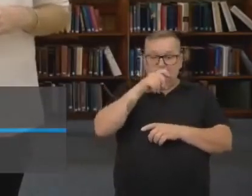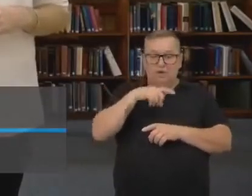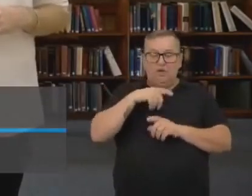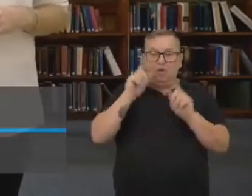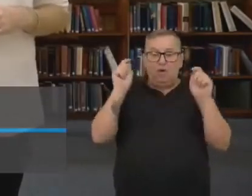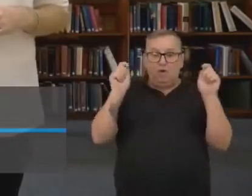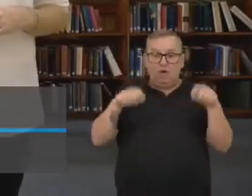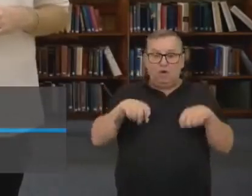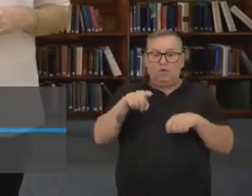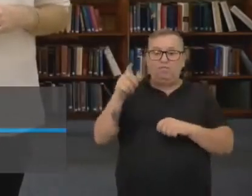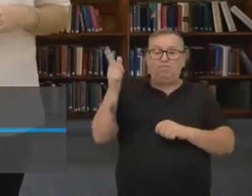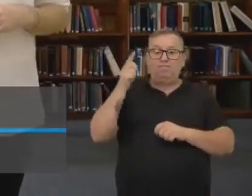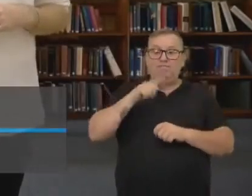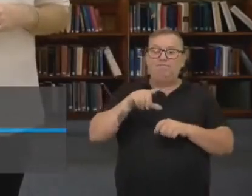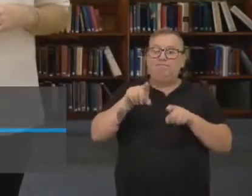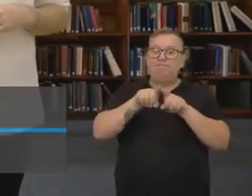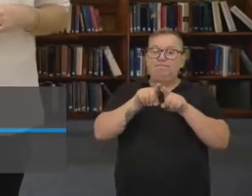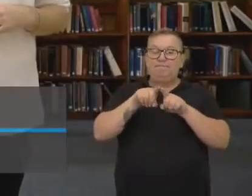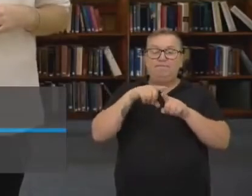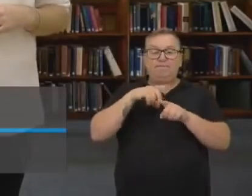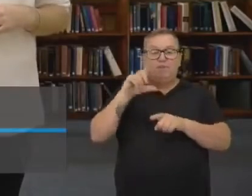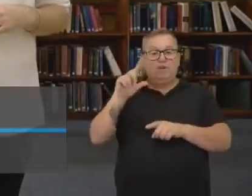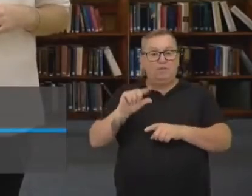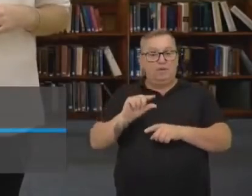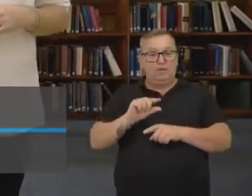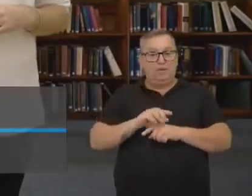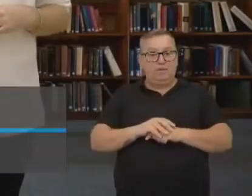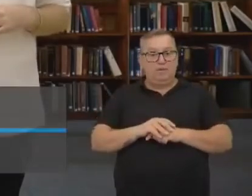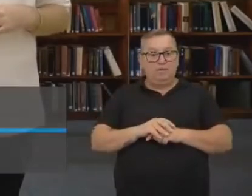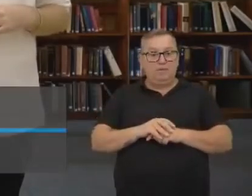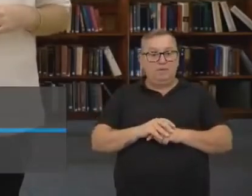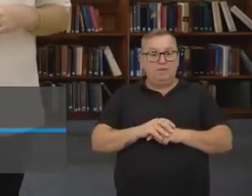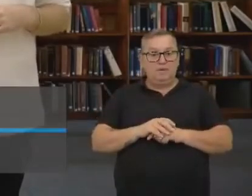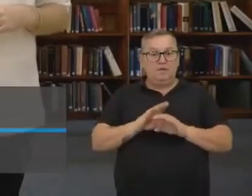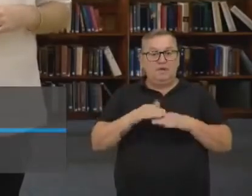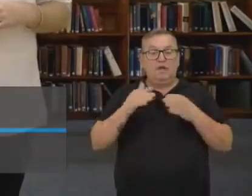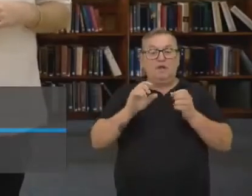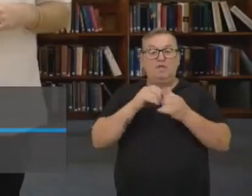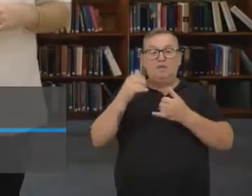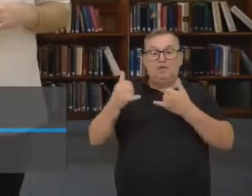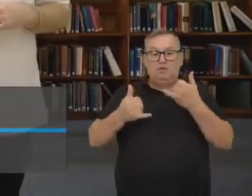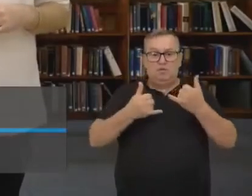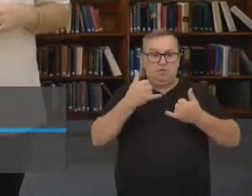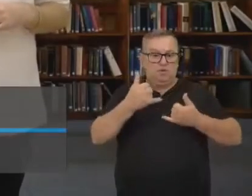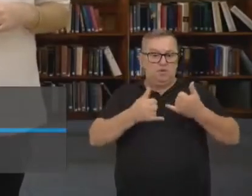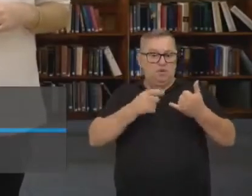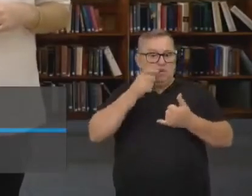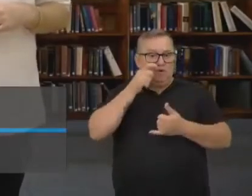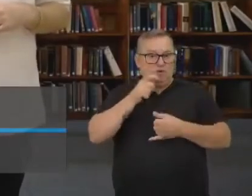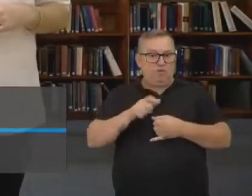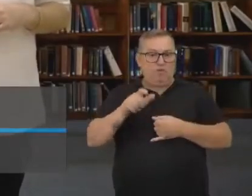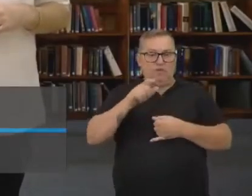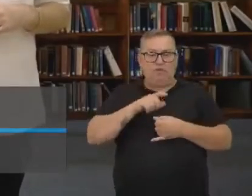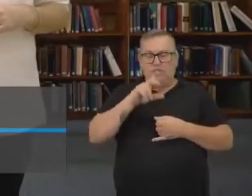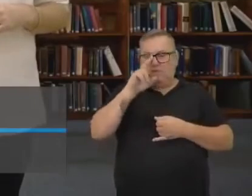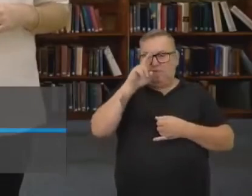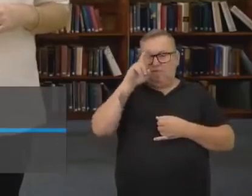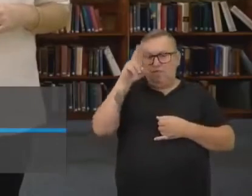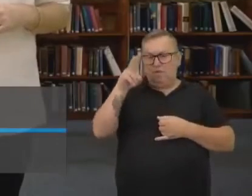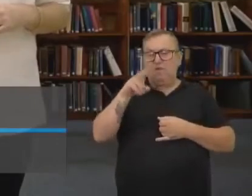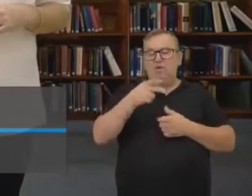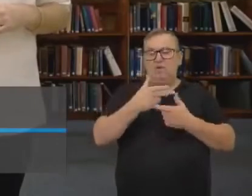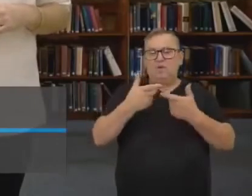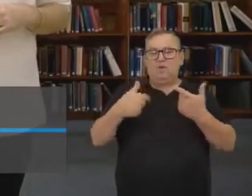mais desenvolvidas e as competências que você tem menos desenvolvidas. Daria para fazer um jogo pegando, ao invés de força,